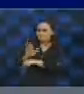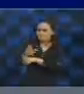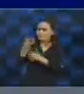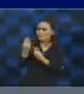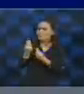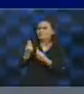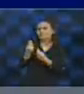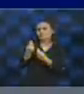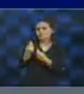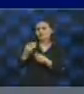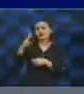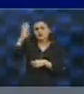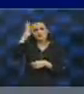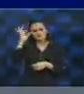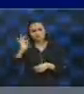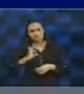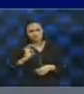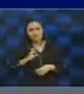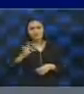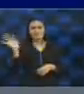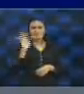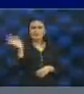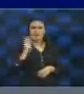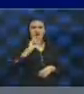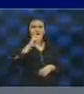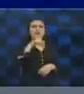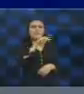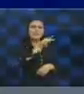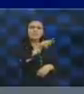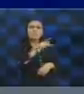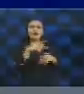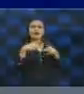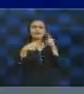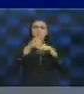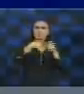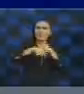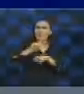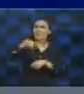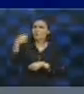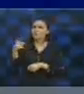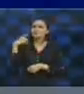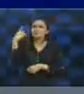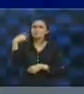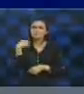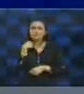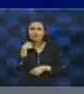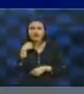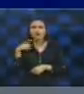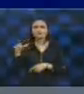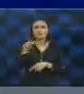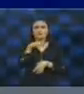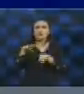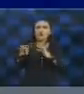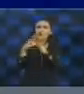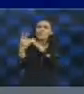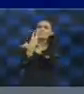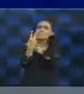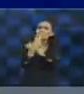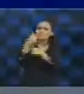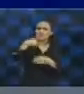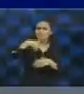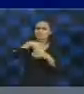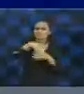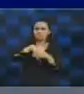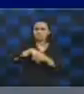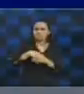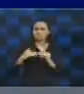um delegado da Polícia Federal, a outra administradora, o outro advogado que cuida com muito carinho da minha campanha. Esse